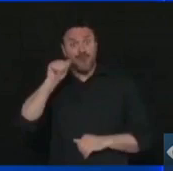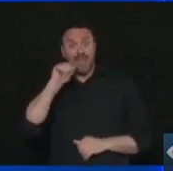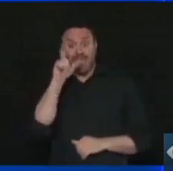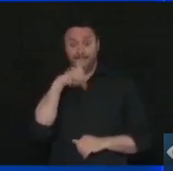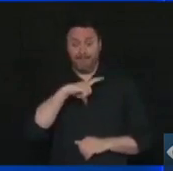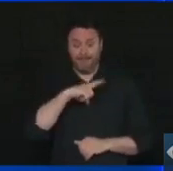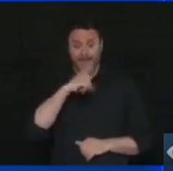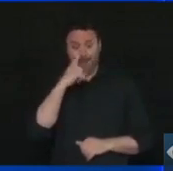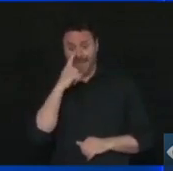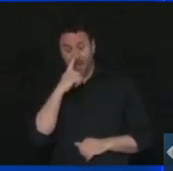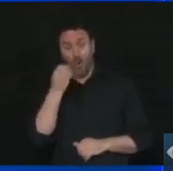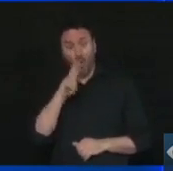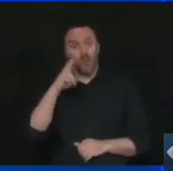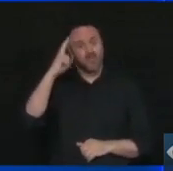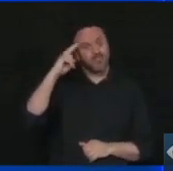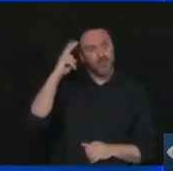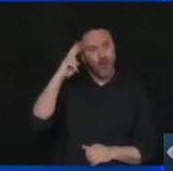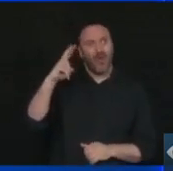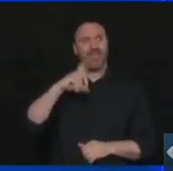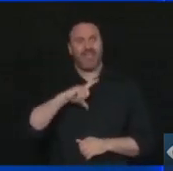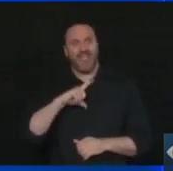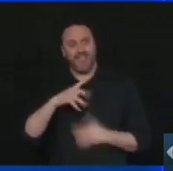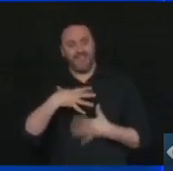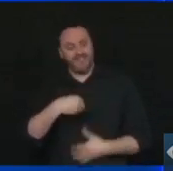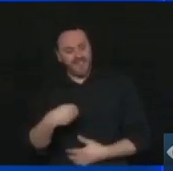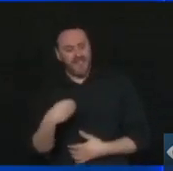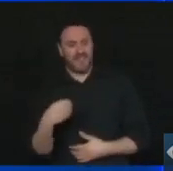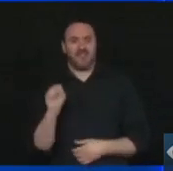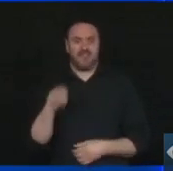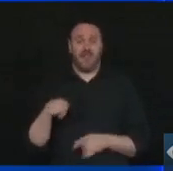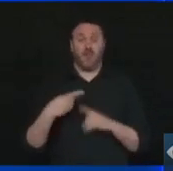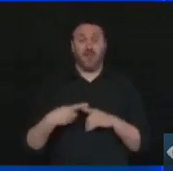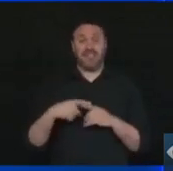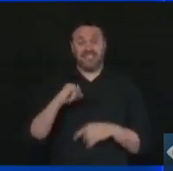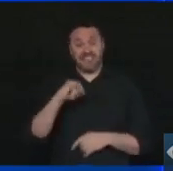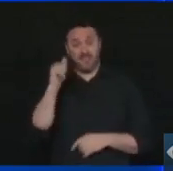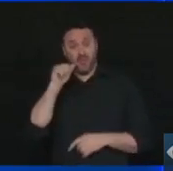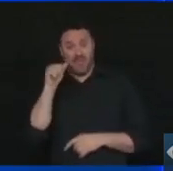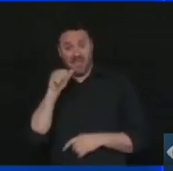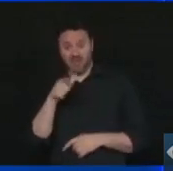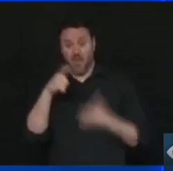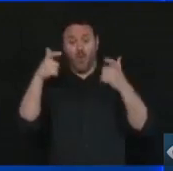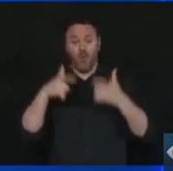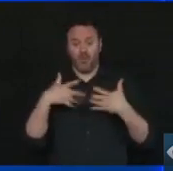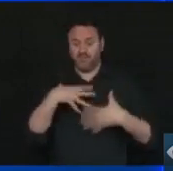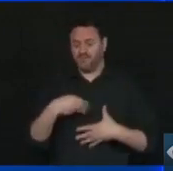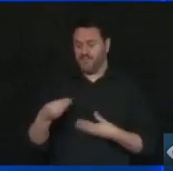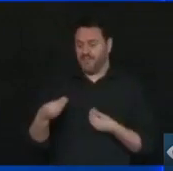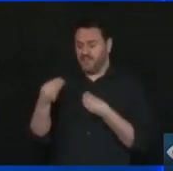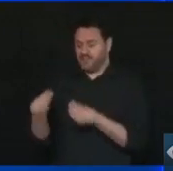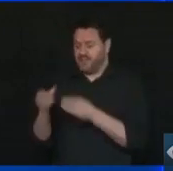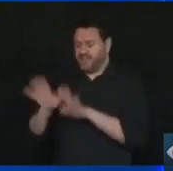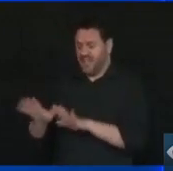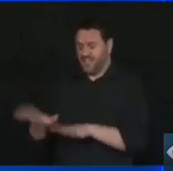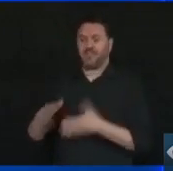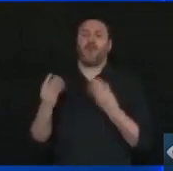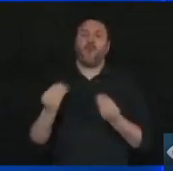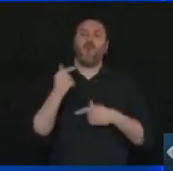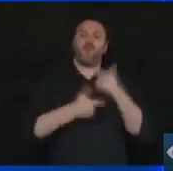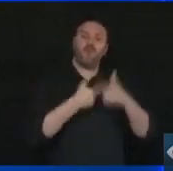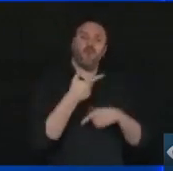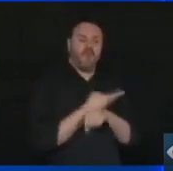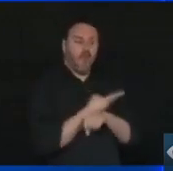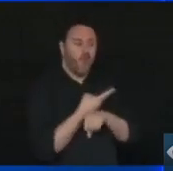aquelas que sonham em ser mães. Sabe por quê? Porque quando uma mulher não tem onde deixar o filho, ela tem mais dificuldade de buscar trabalho.